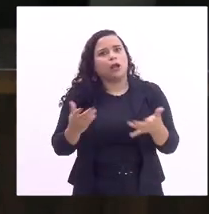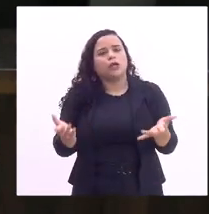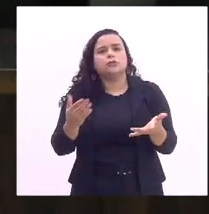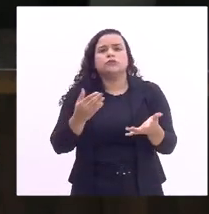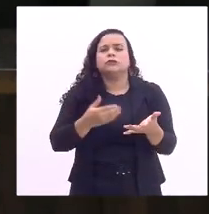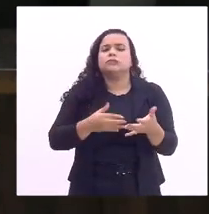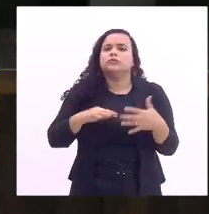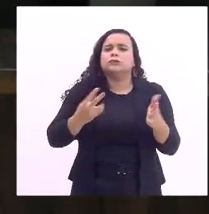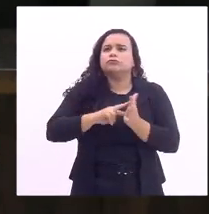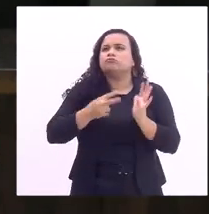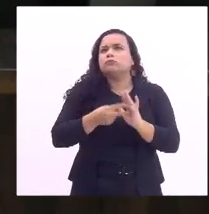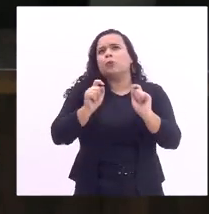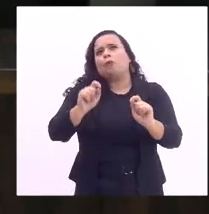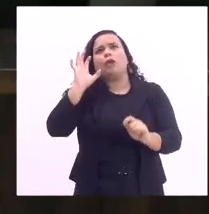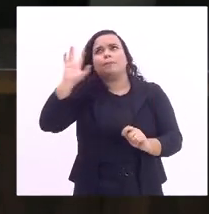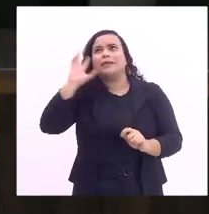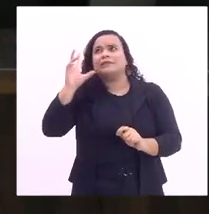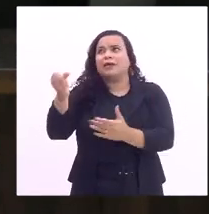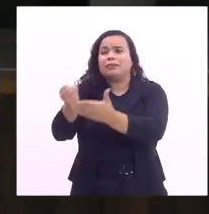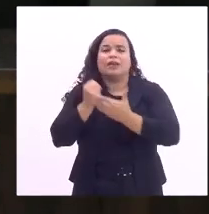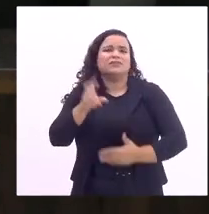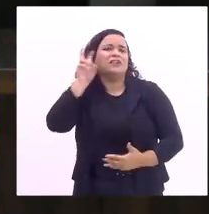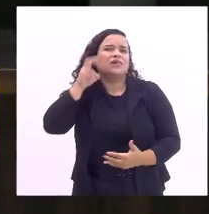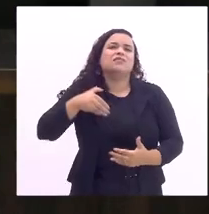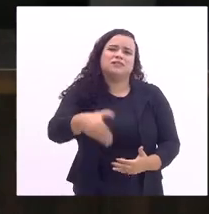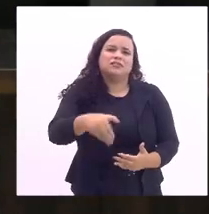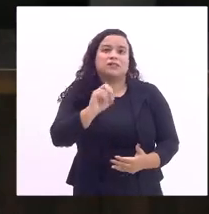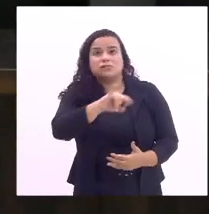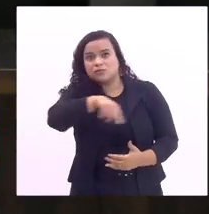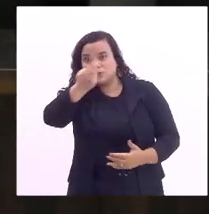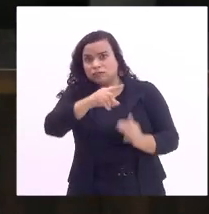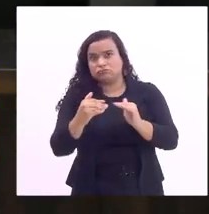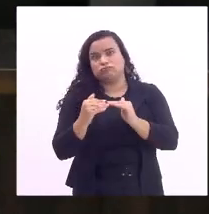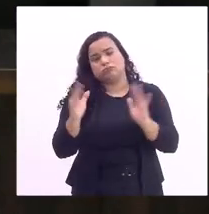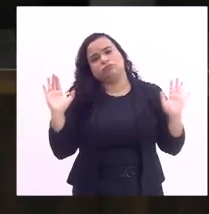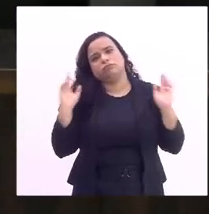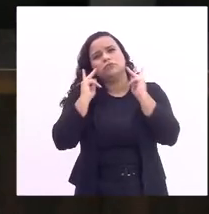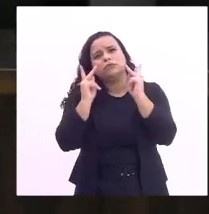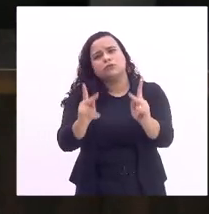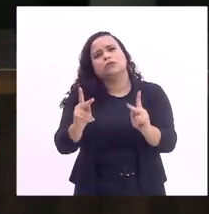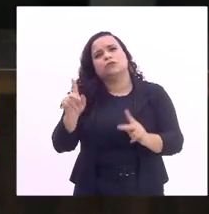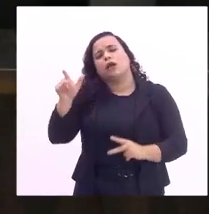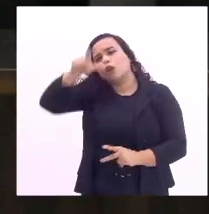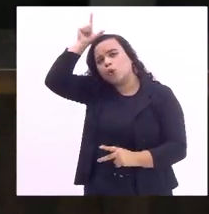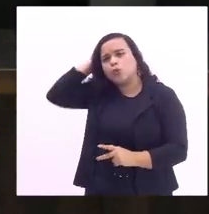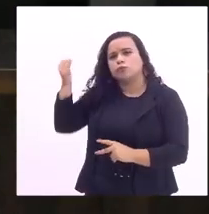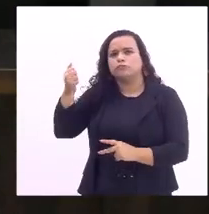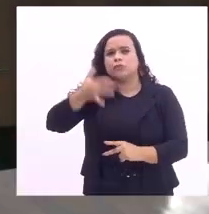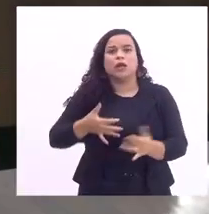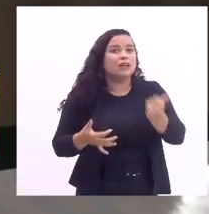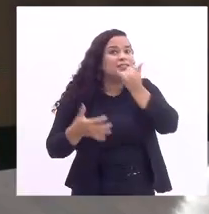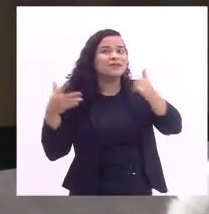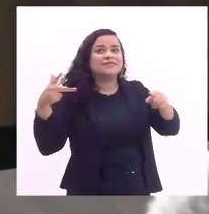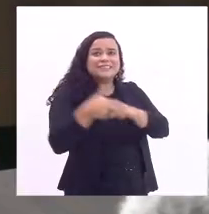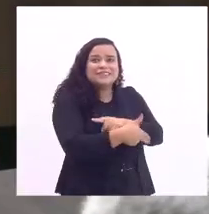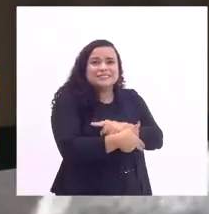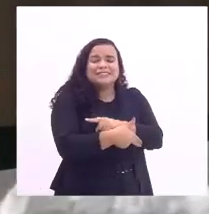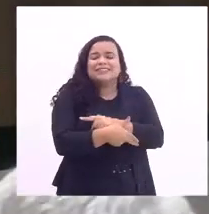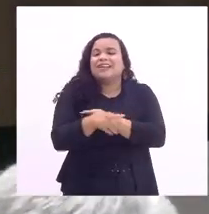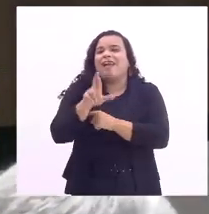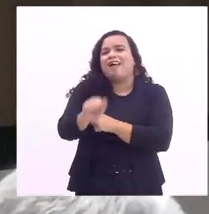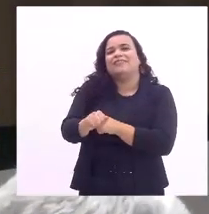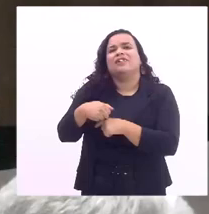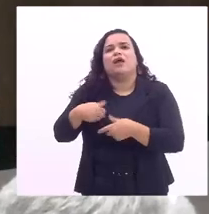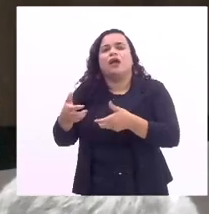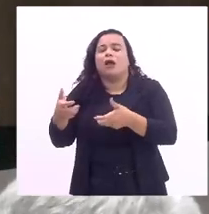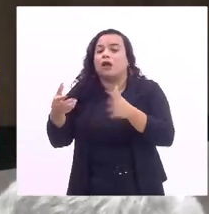trazer quinta-feira, se vocês assim o decidirem. Mas deixa eu ouvir o deputado Luiz Paulo, por favor. Presidente, só mais um adendo. Desculpa, deputado. Foram